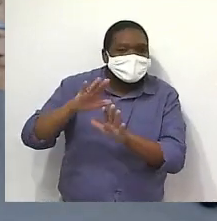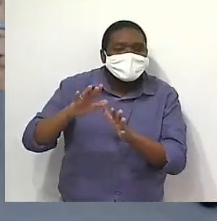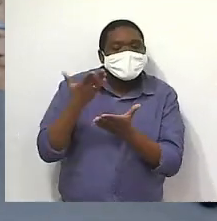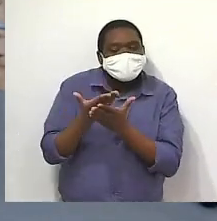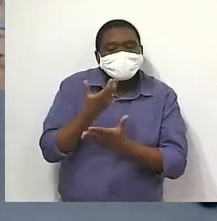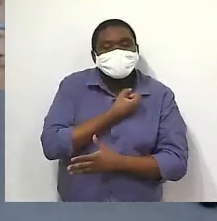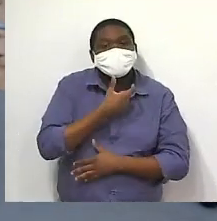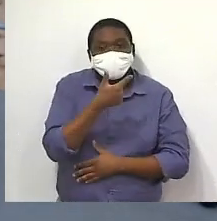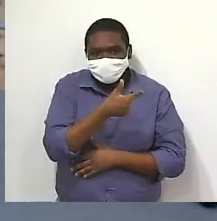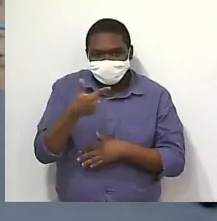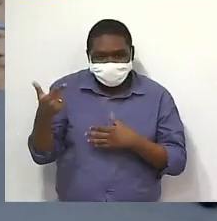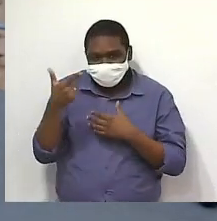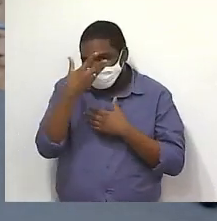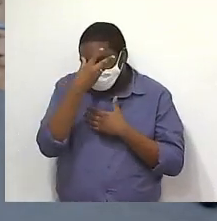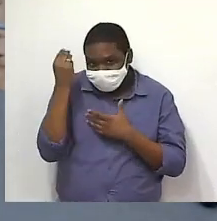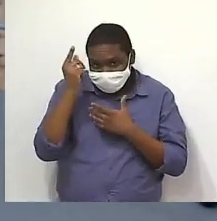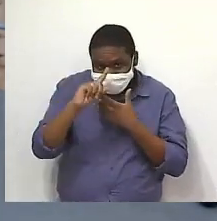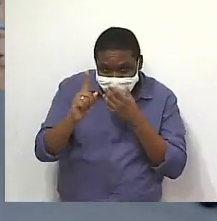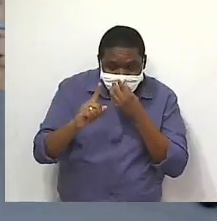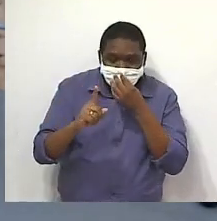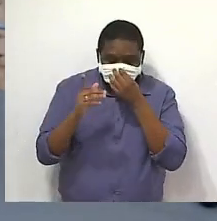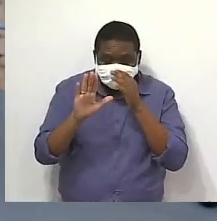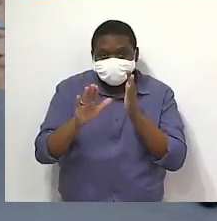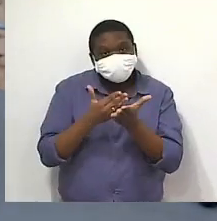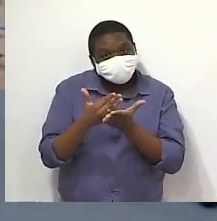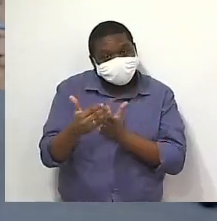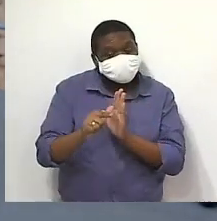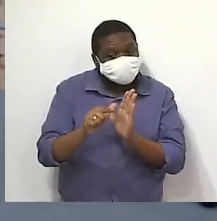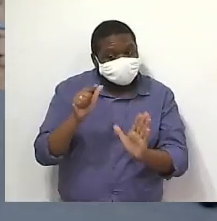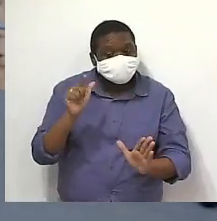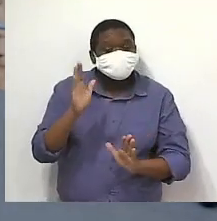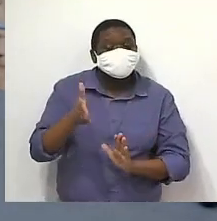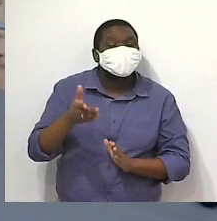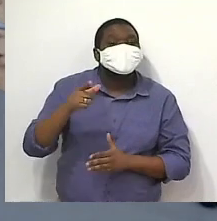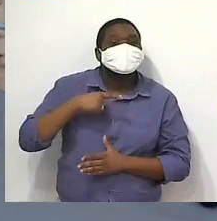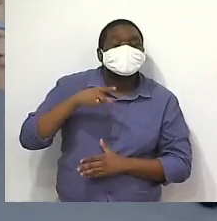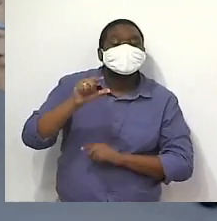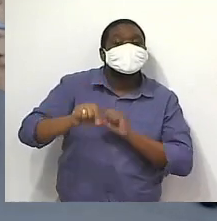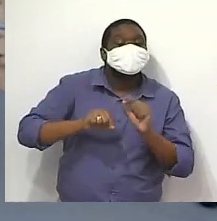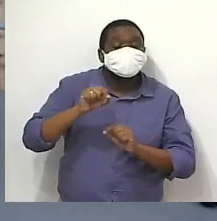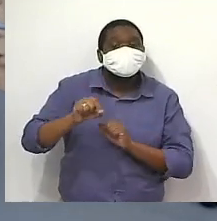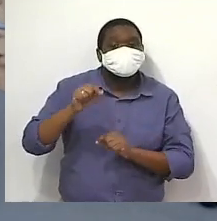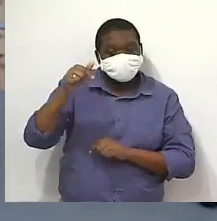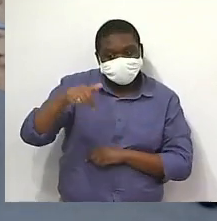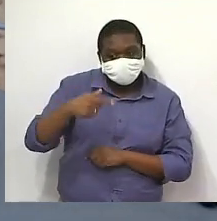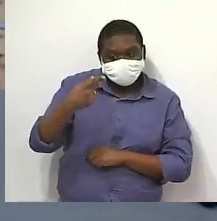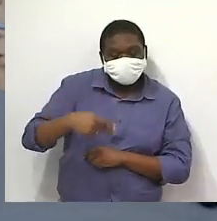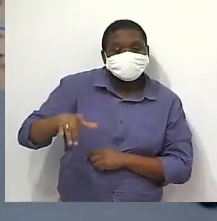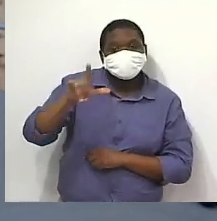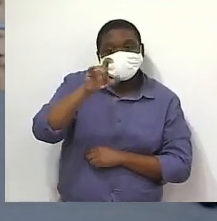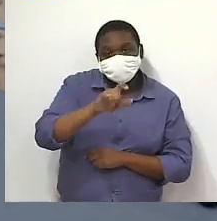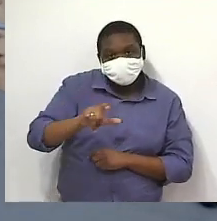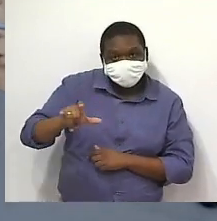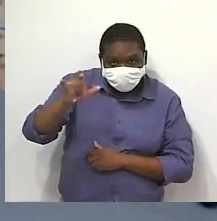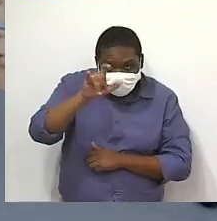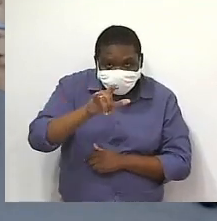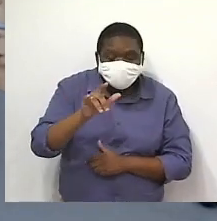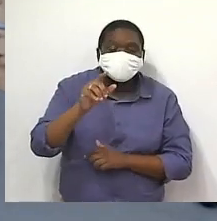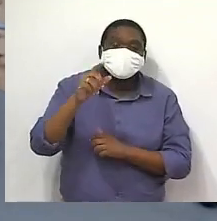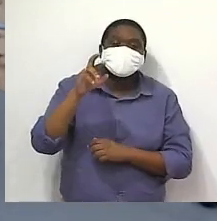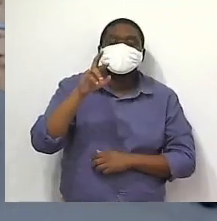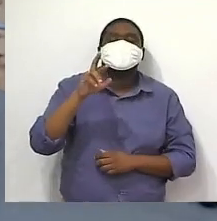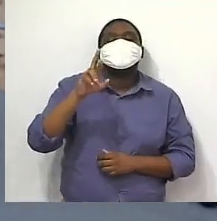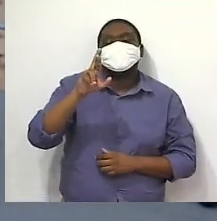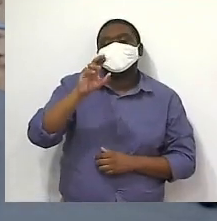número 22. Antes de começar tudo, aí entra já no nosso Instagram, Robertão da Transmissão,